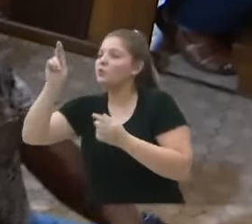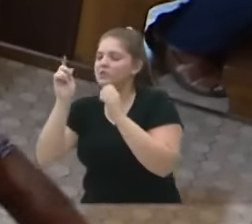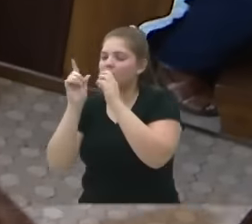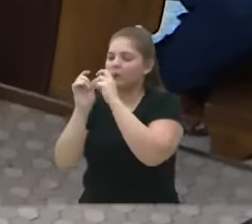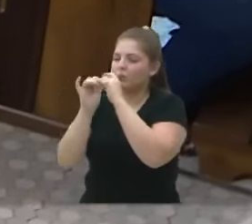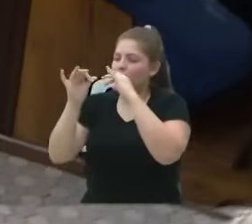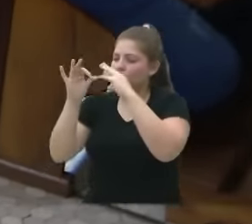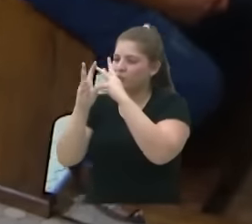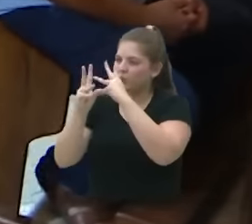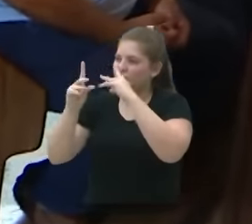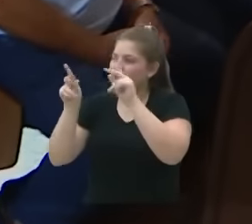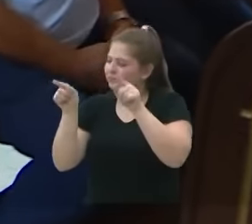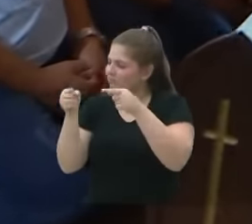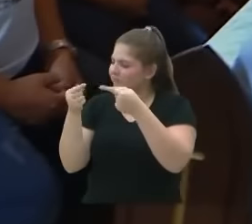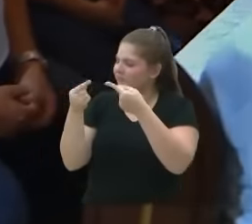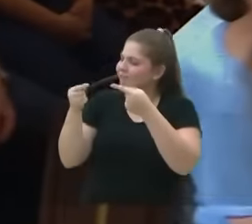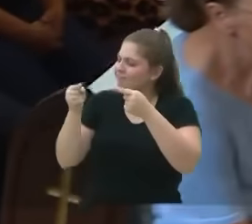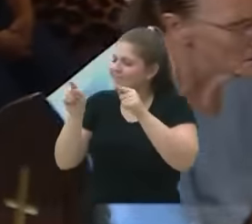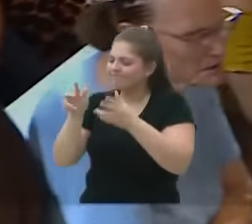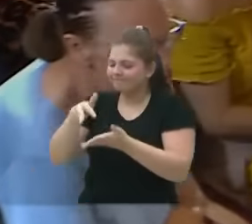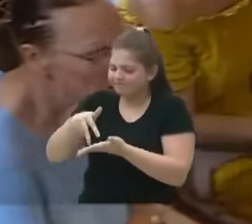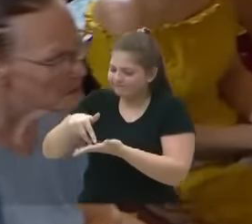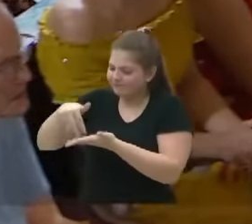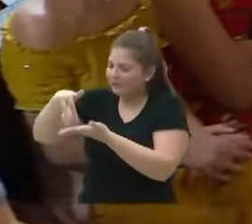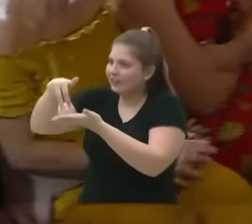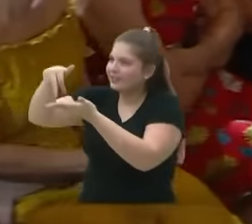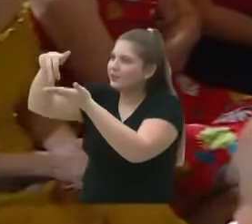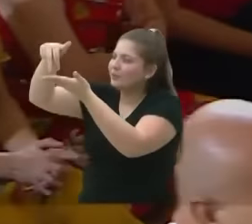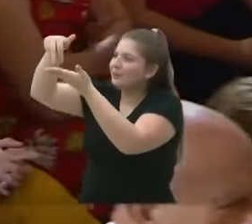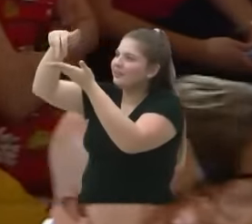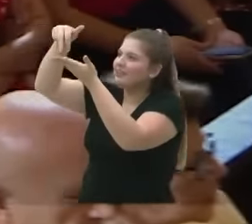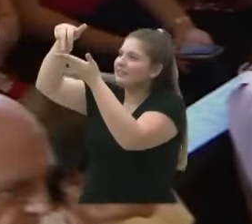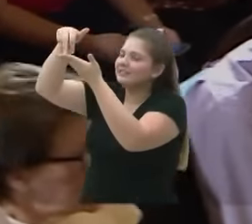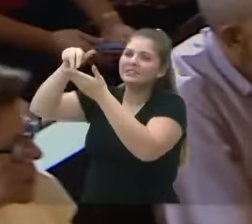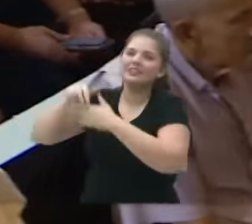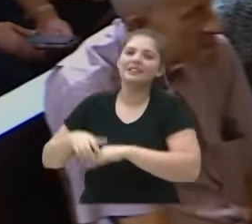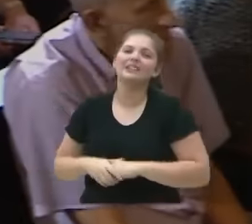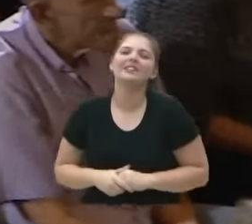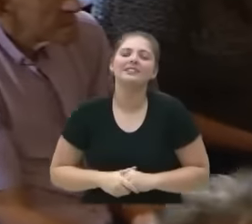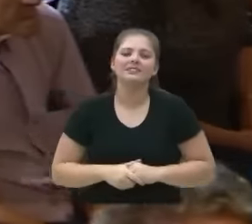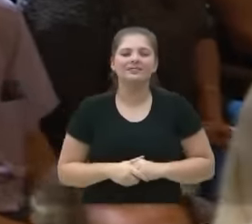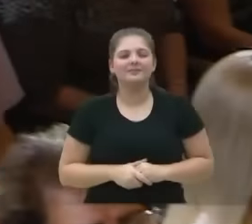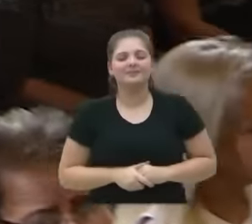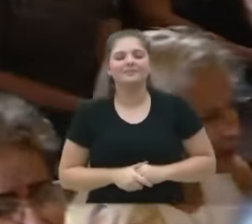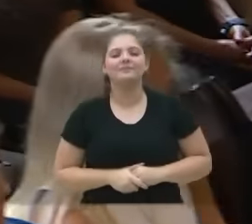elevou, o Senhor subiu ao toque da trombeta.